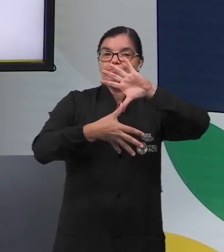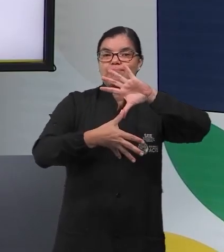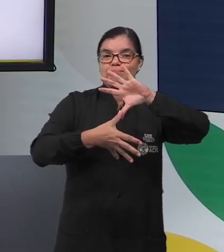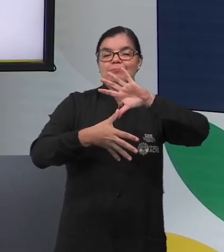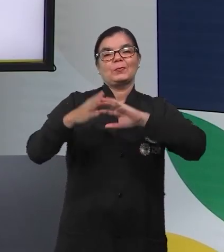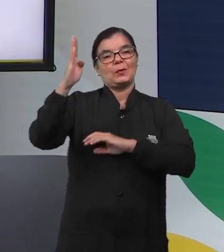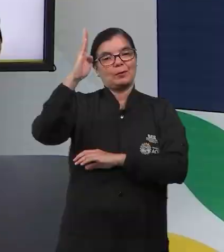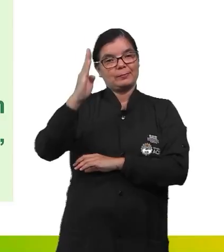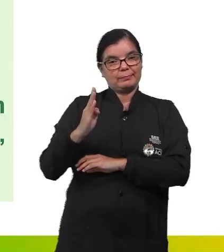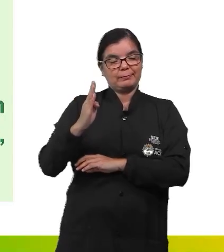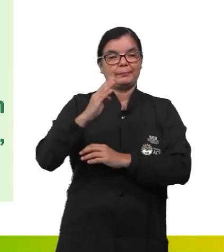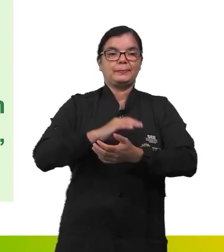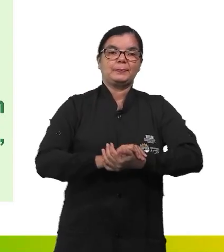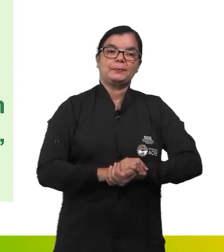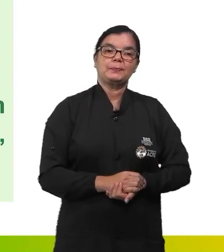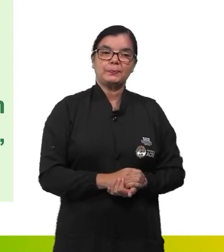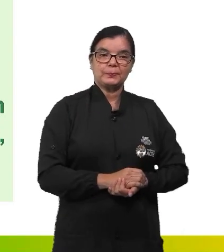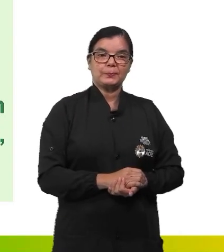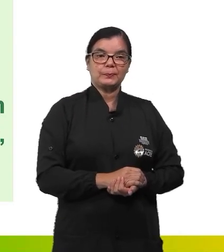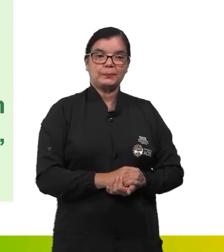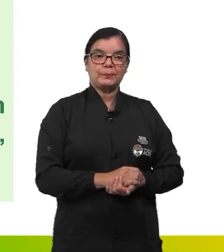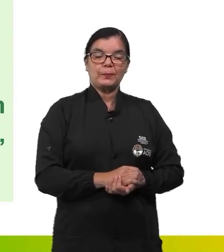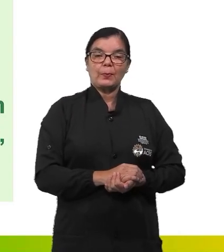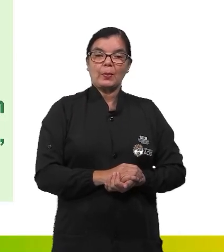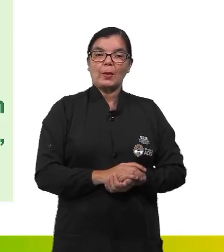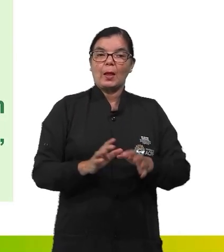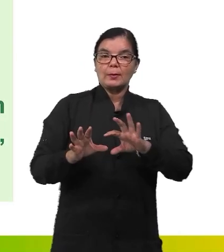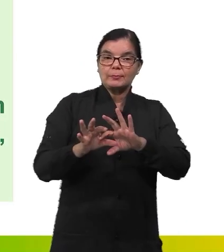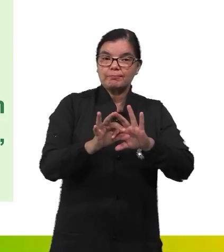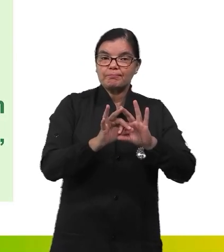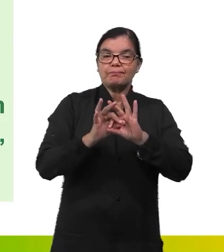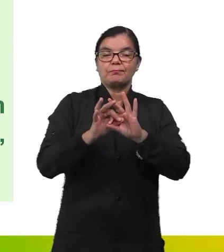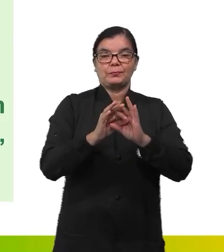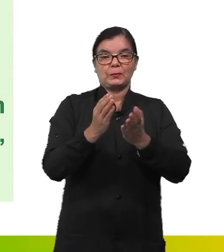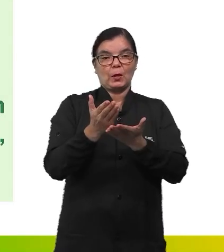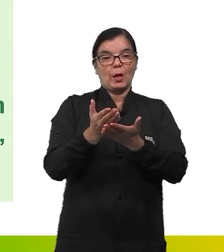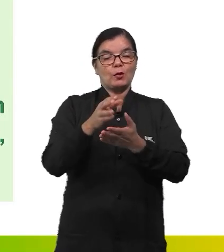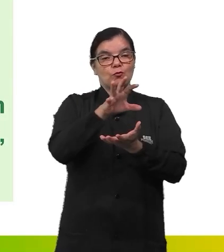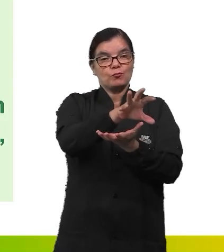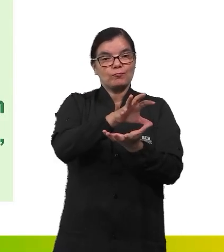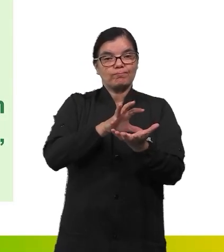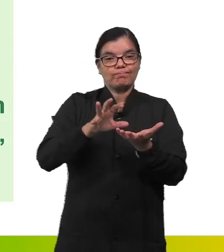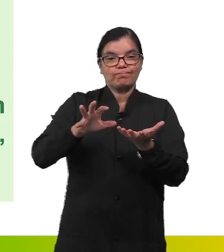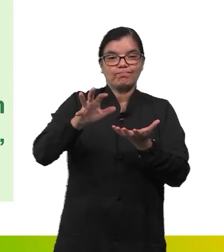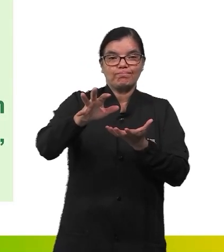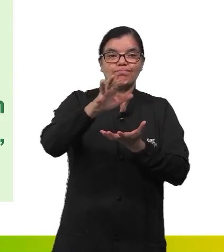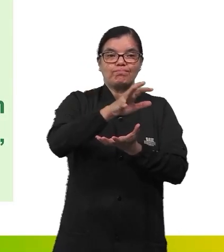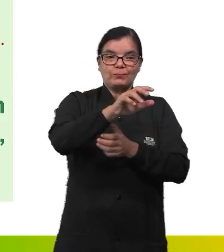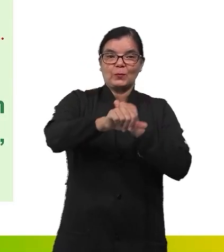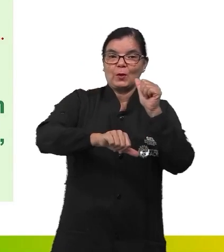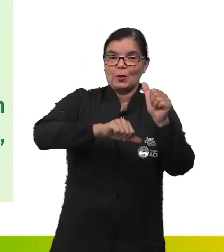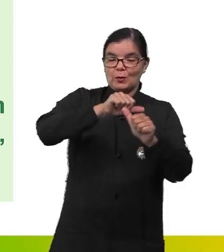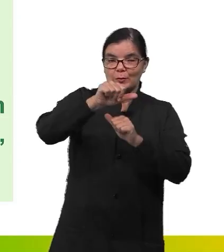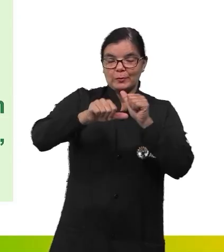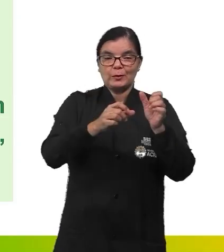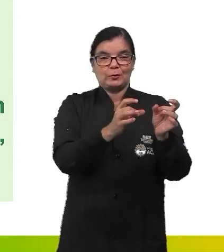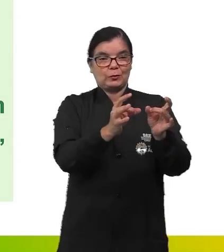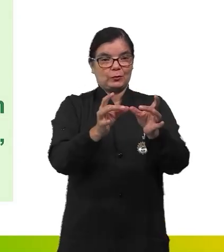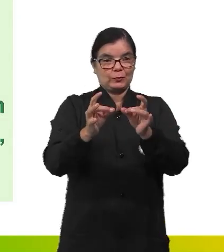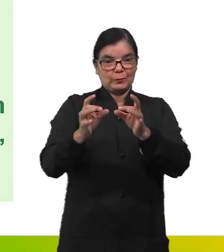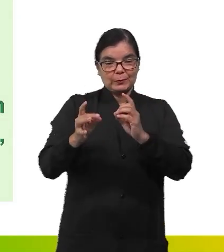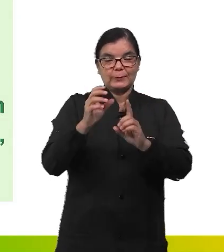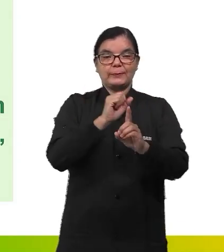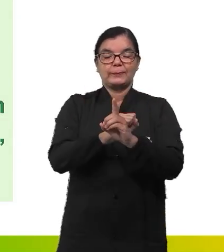Brasil, certo? A interconexão entre continentes que alterou as dinâmicas comerciais